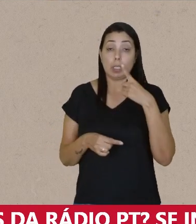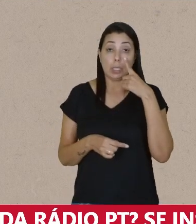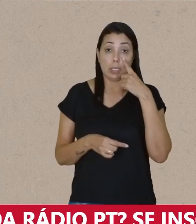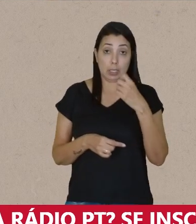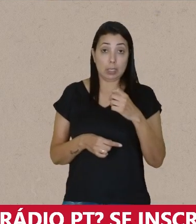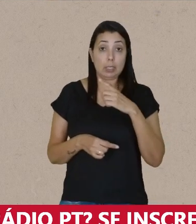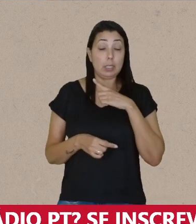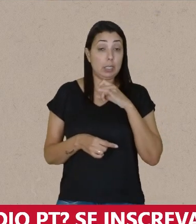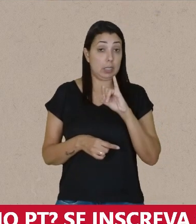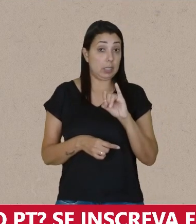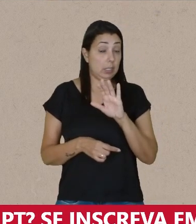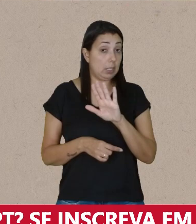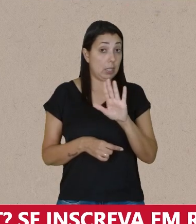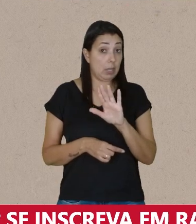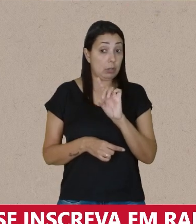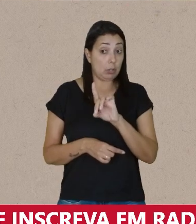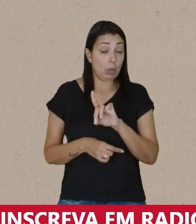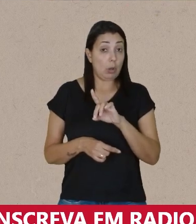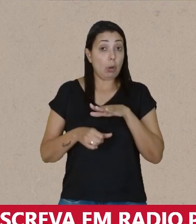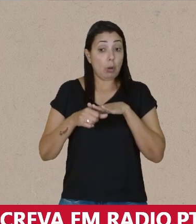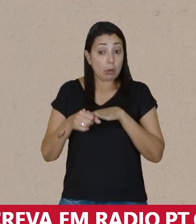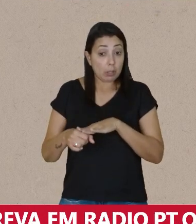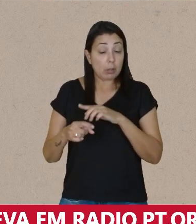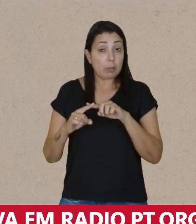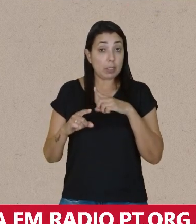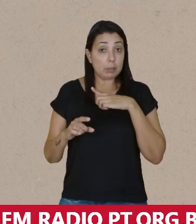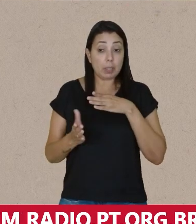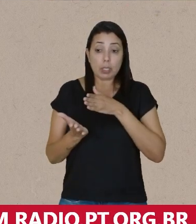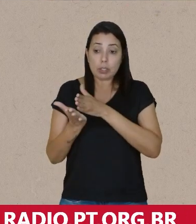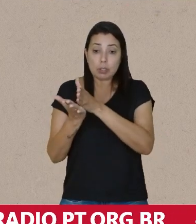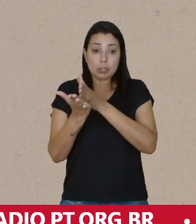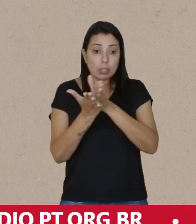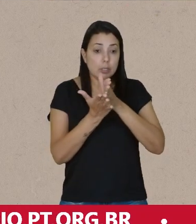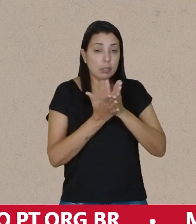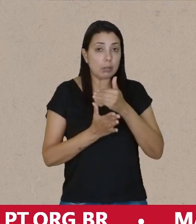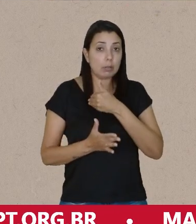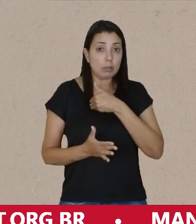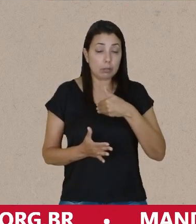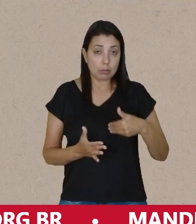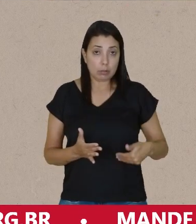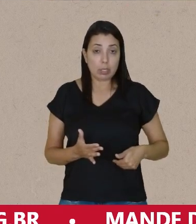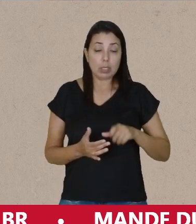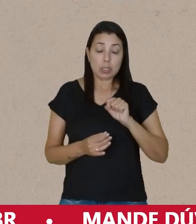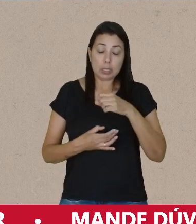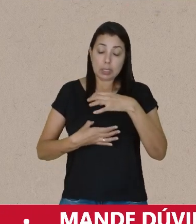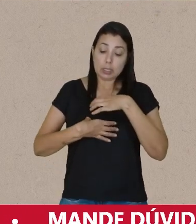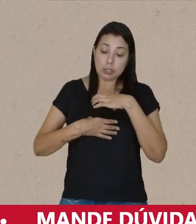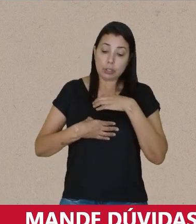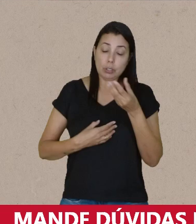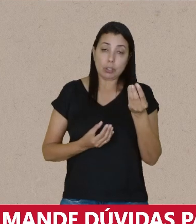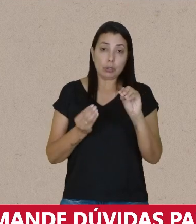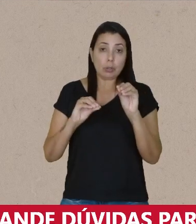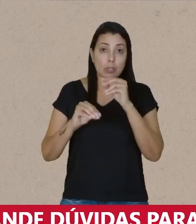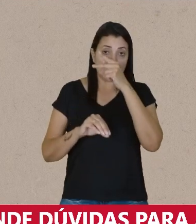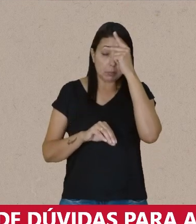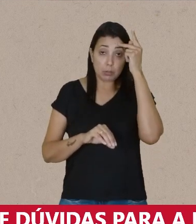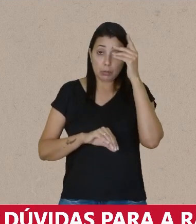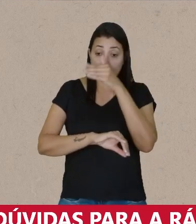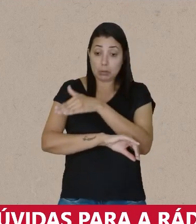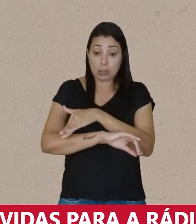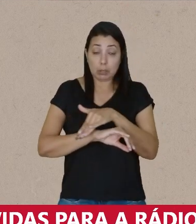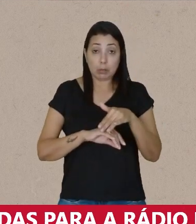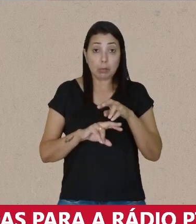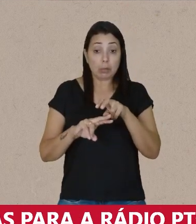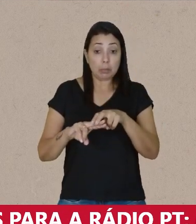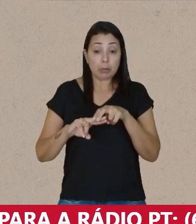intencional, né, assim, não era omissão, mas era uma direção do governo, né, no sentido de colocar as pessoas na rua,